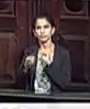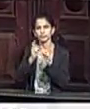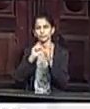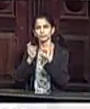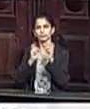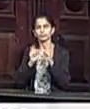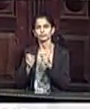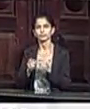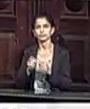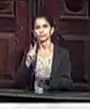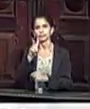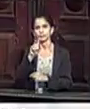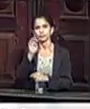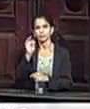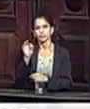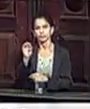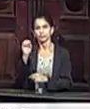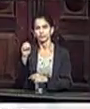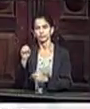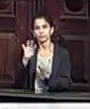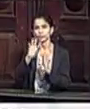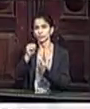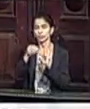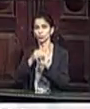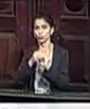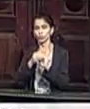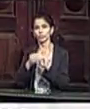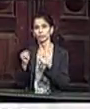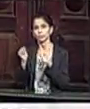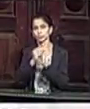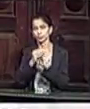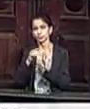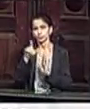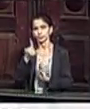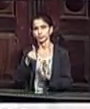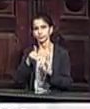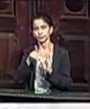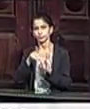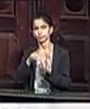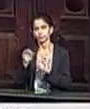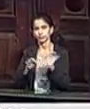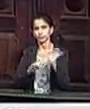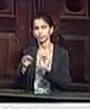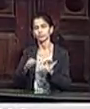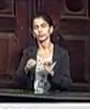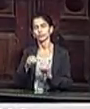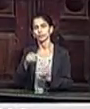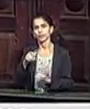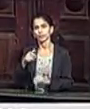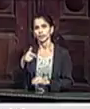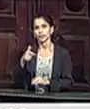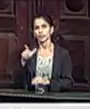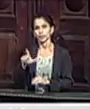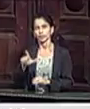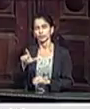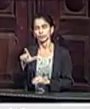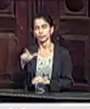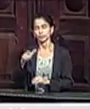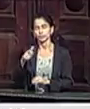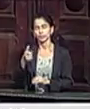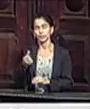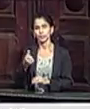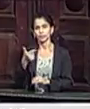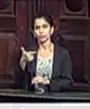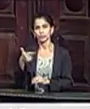discutir o veto total aposto ao PL 617-A de